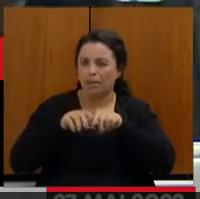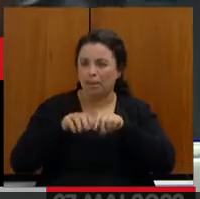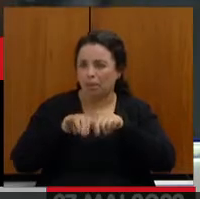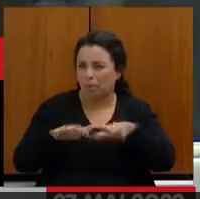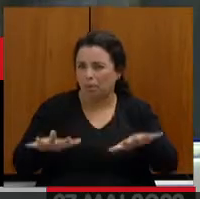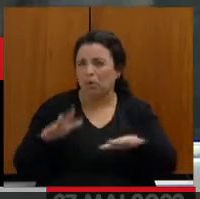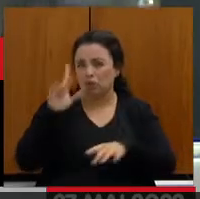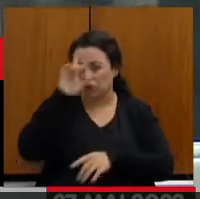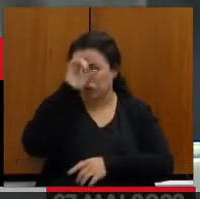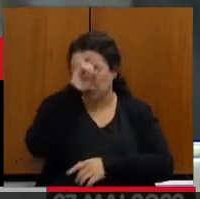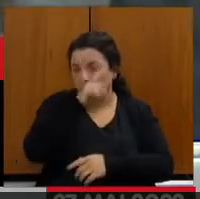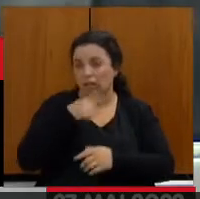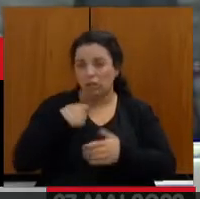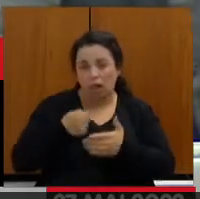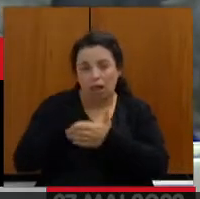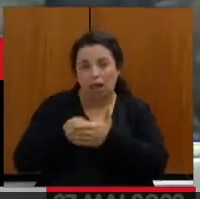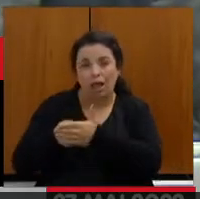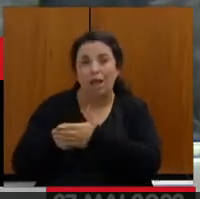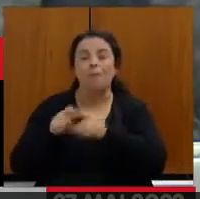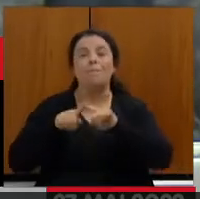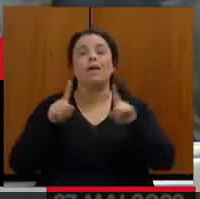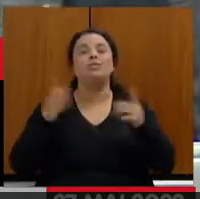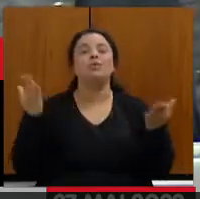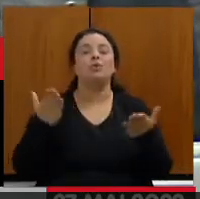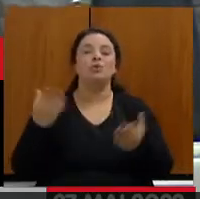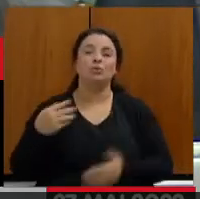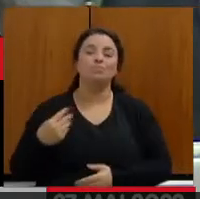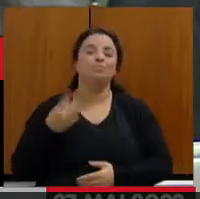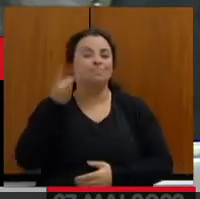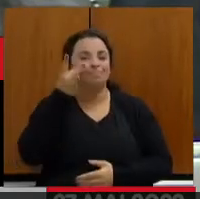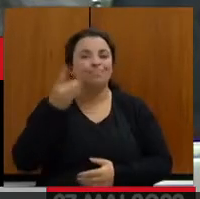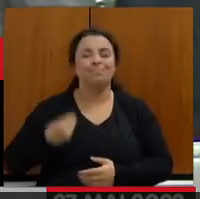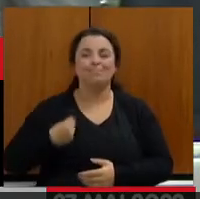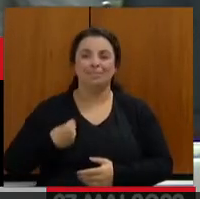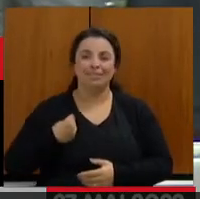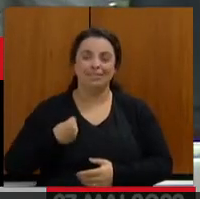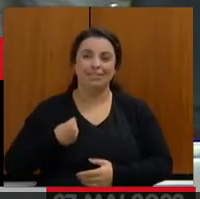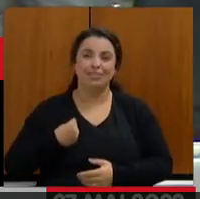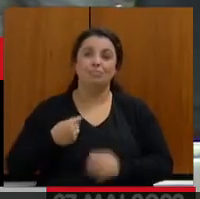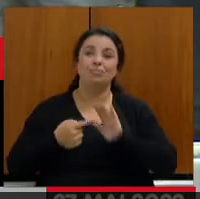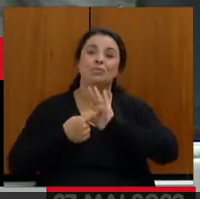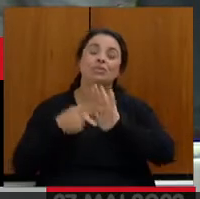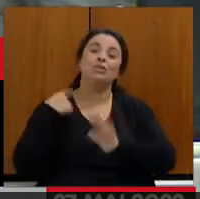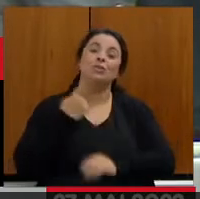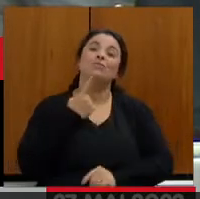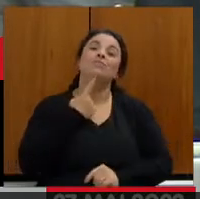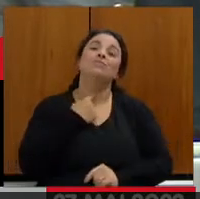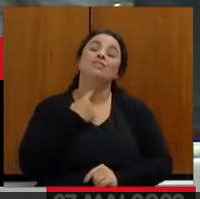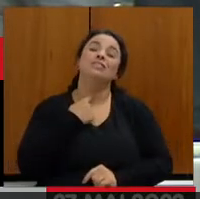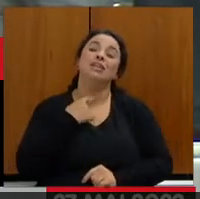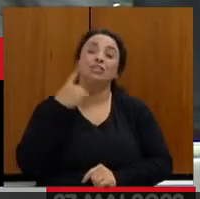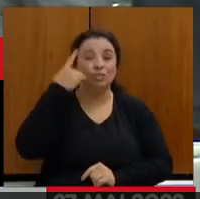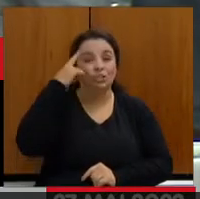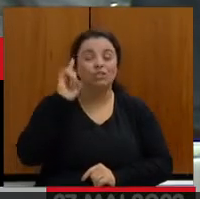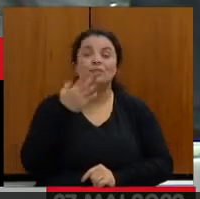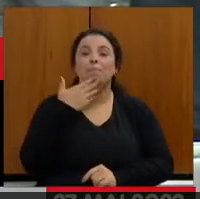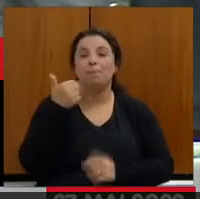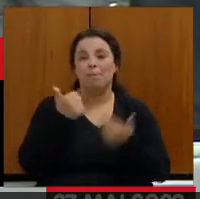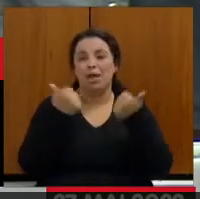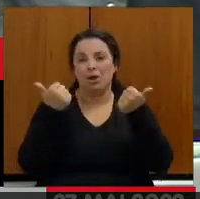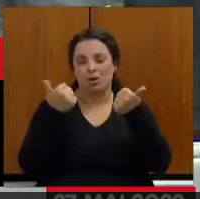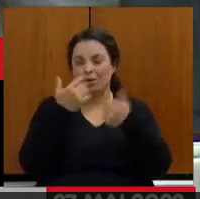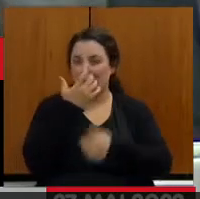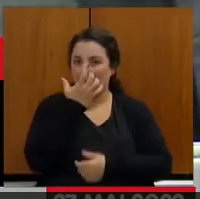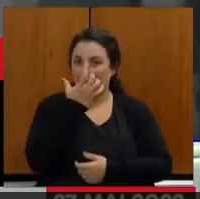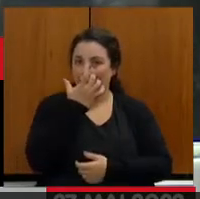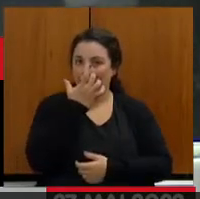manifestar o nosso desejo dias melhores E aí são 2022 ela foi organizada com